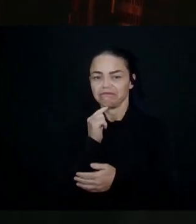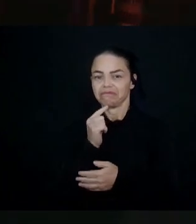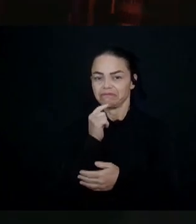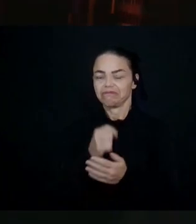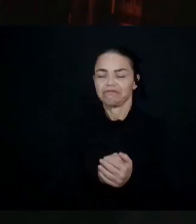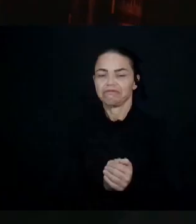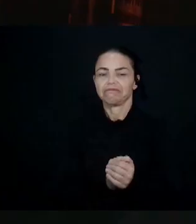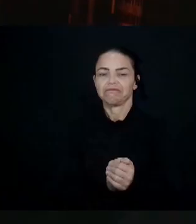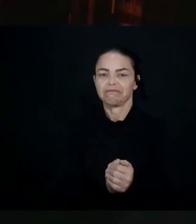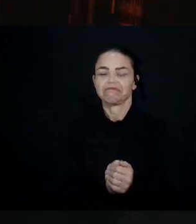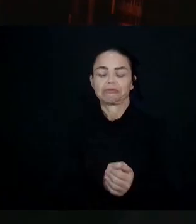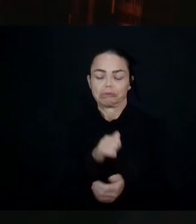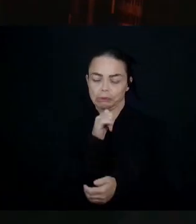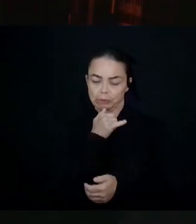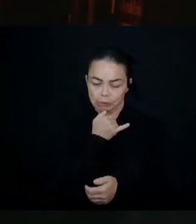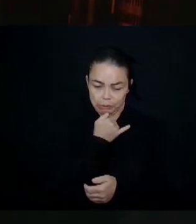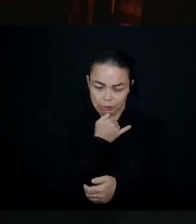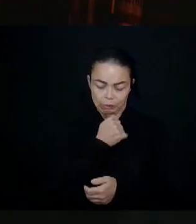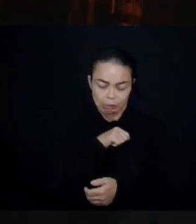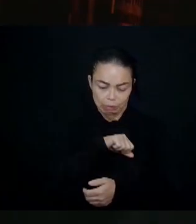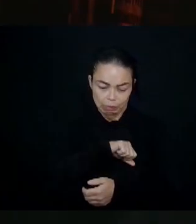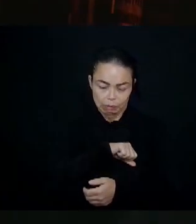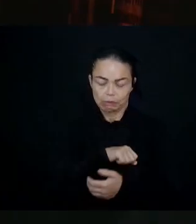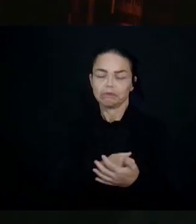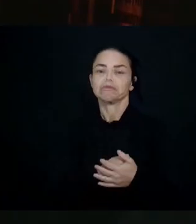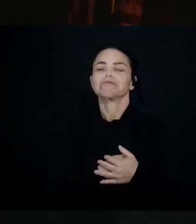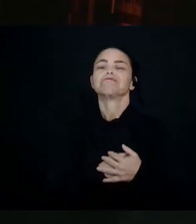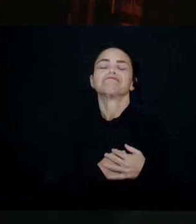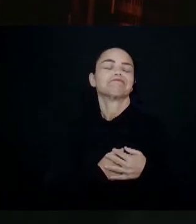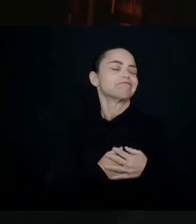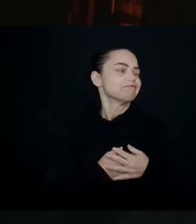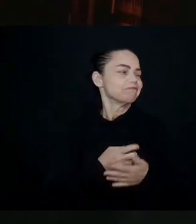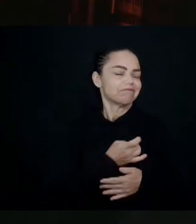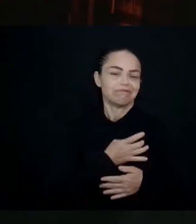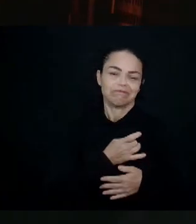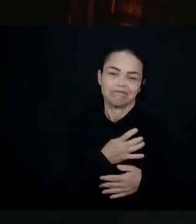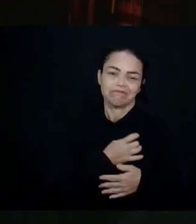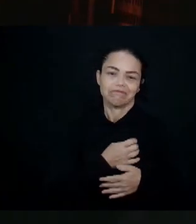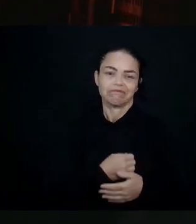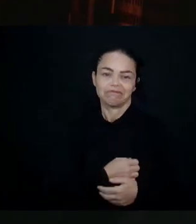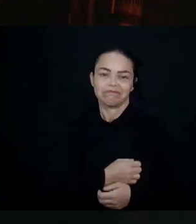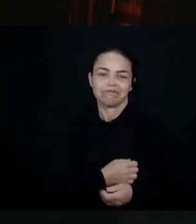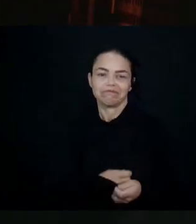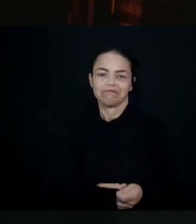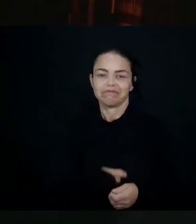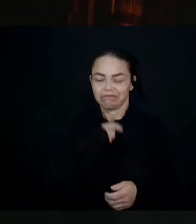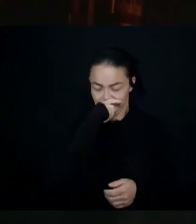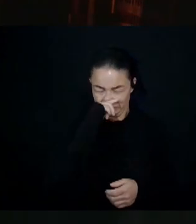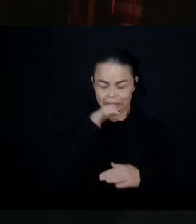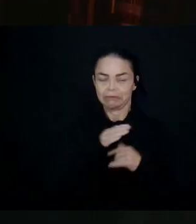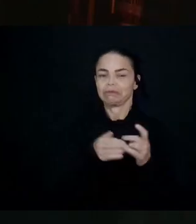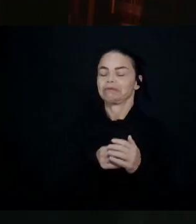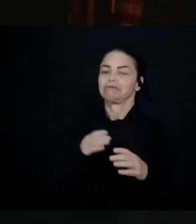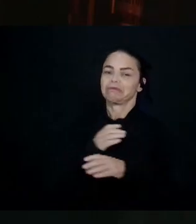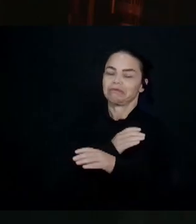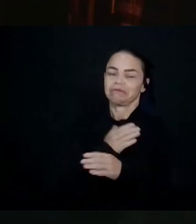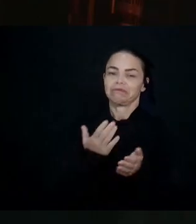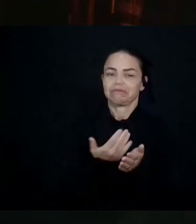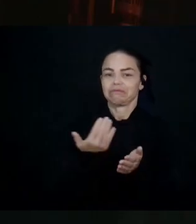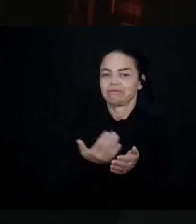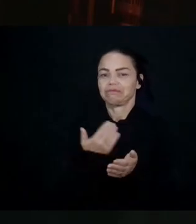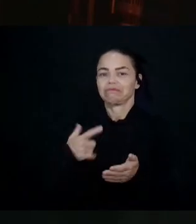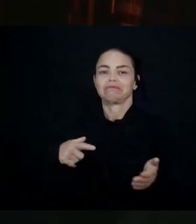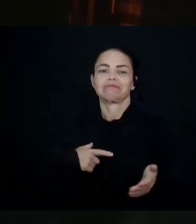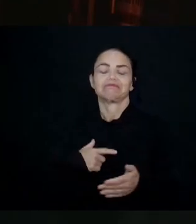gerar frustração e vai me gerar aquele medo de ficar de fora das pessoas que completaram o álbum, principalmente agora que todo